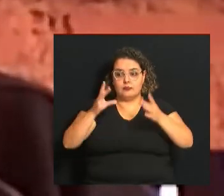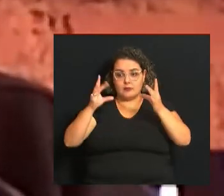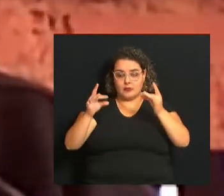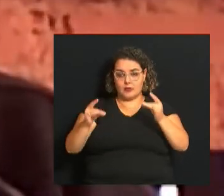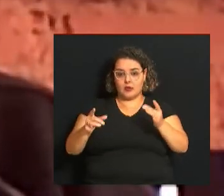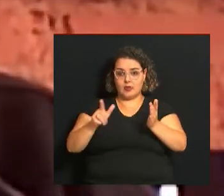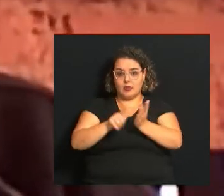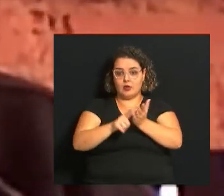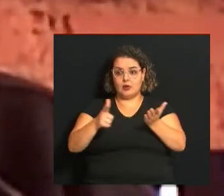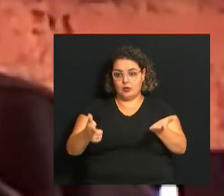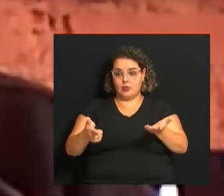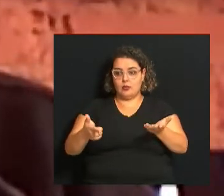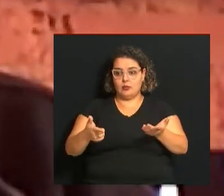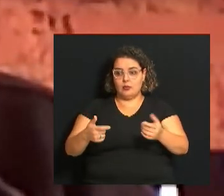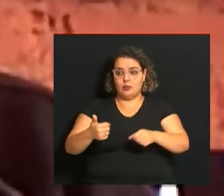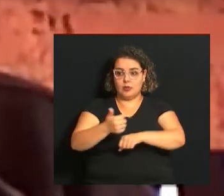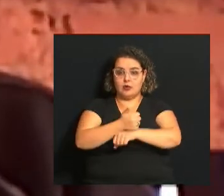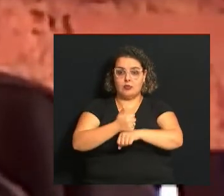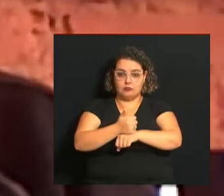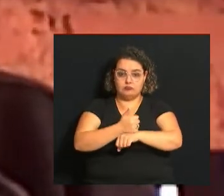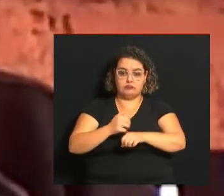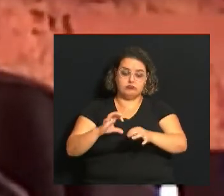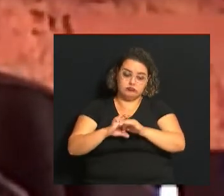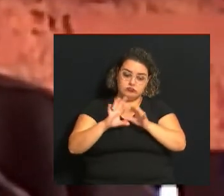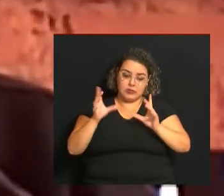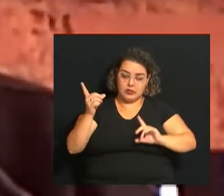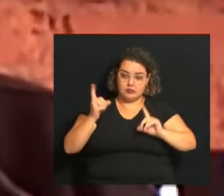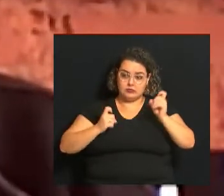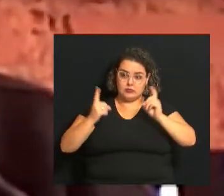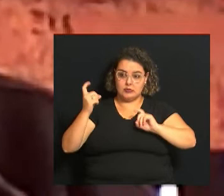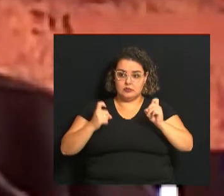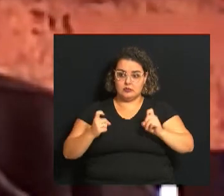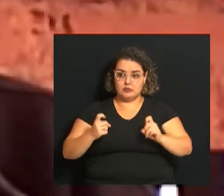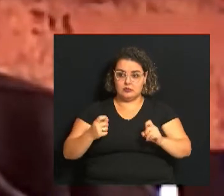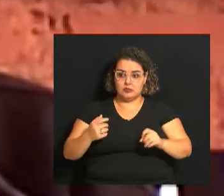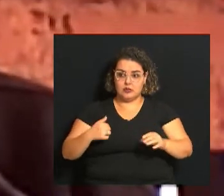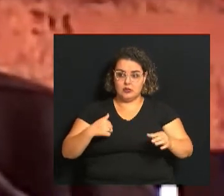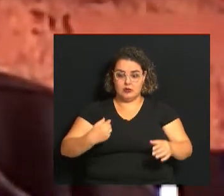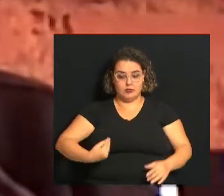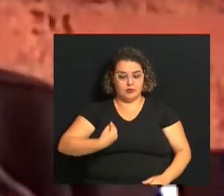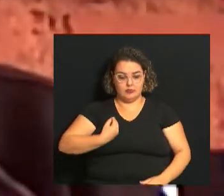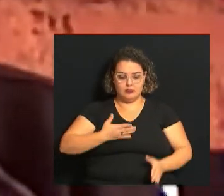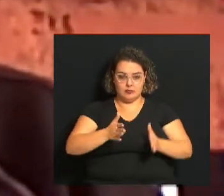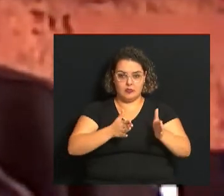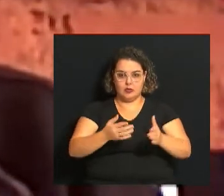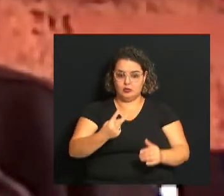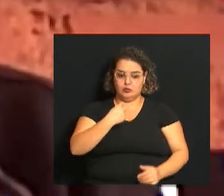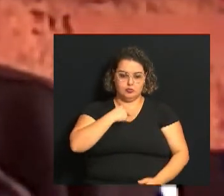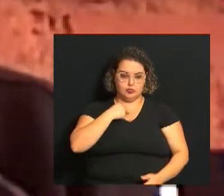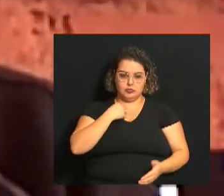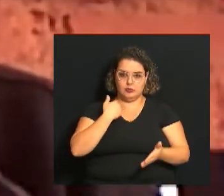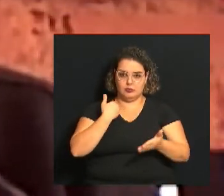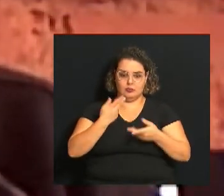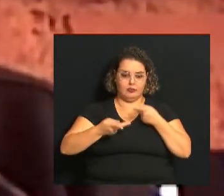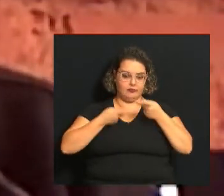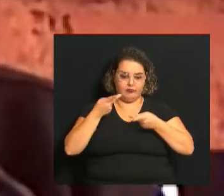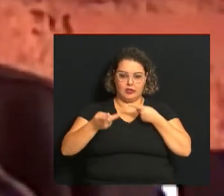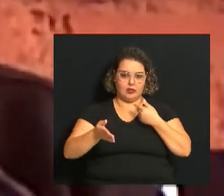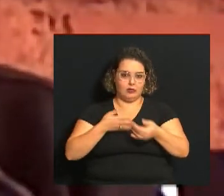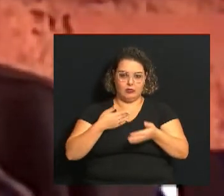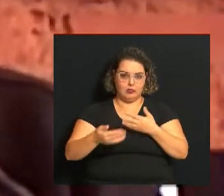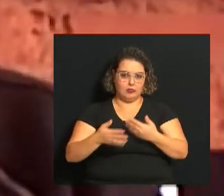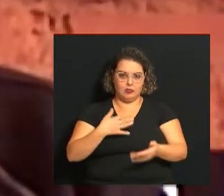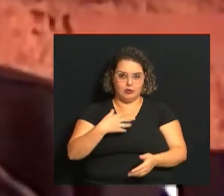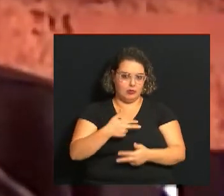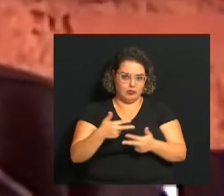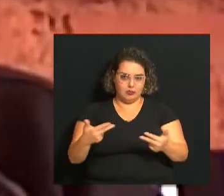favor da liberdade de expressão. Eu venho de um tempo em que a gente não podia falar qualquer coisa, havia arbitrariedade, quer dizer, você